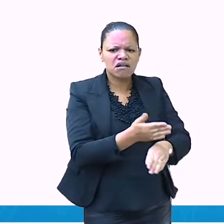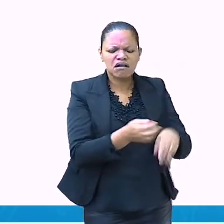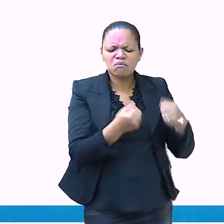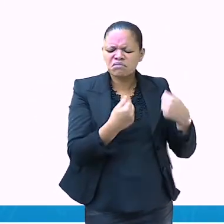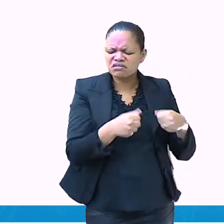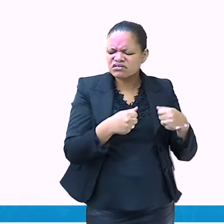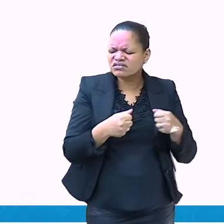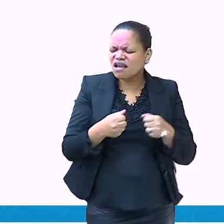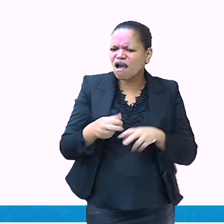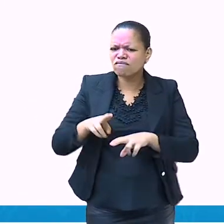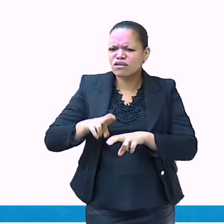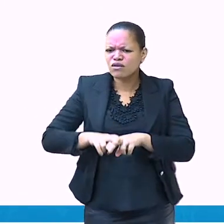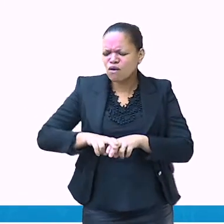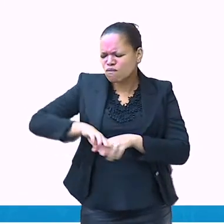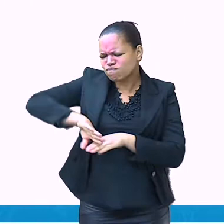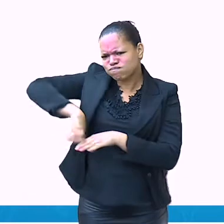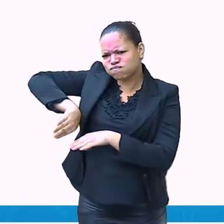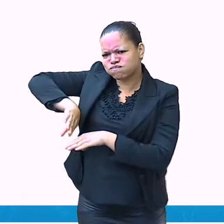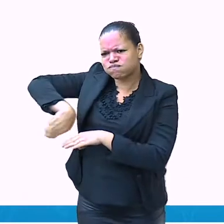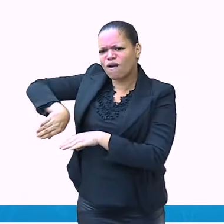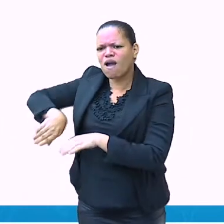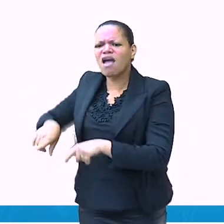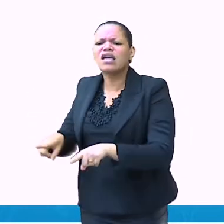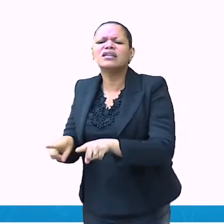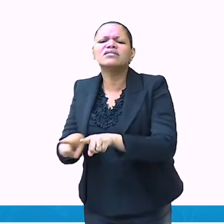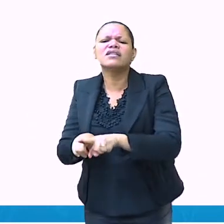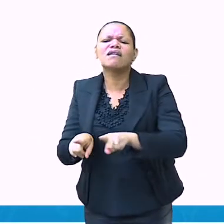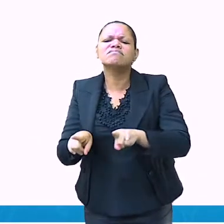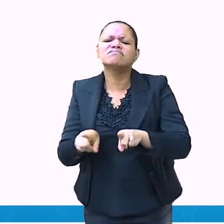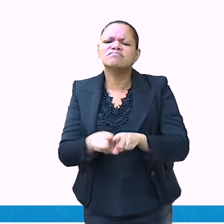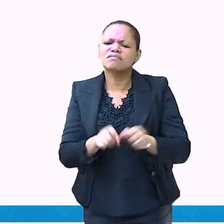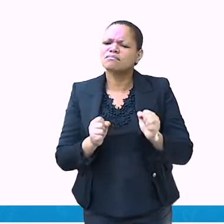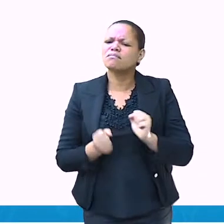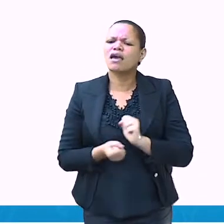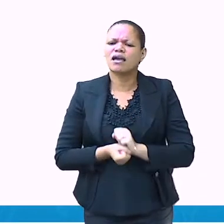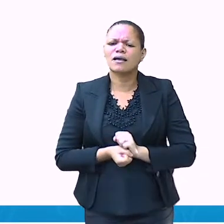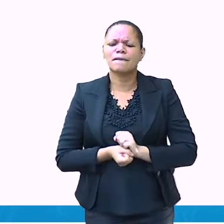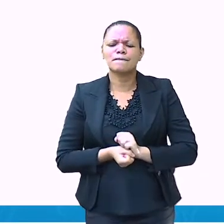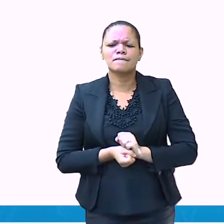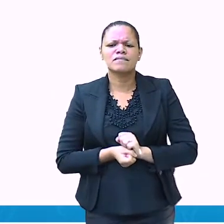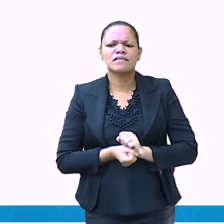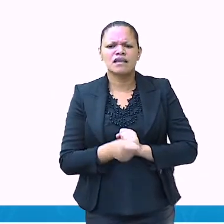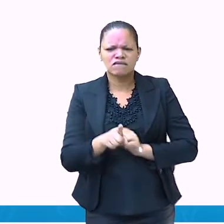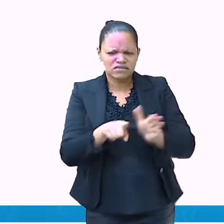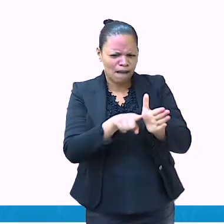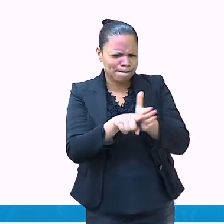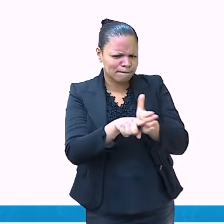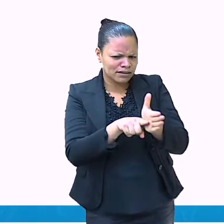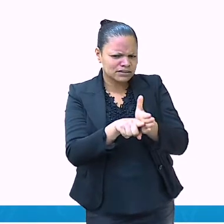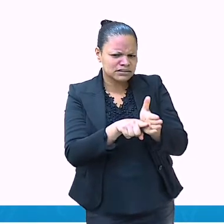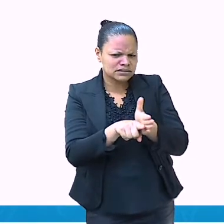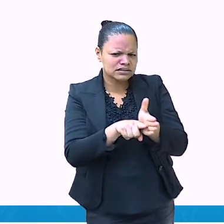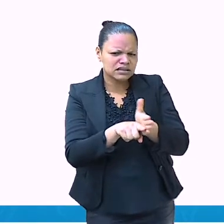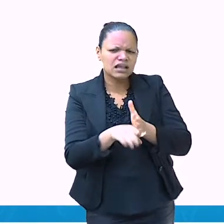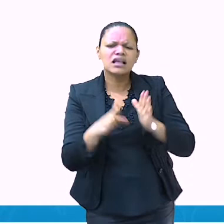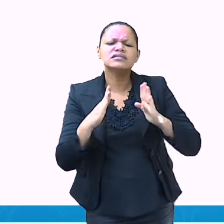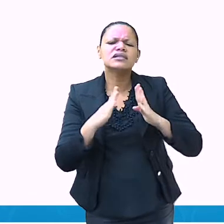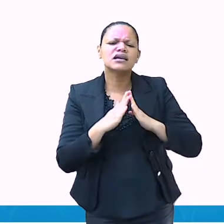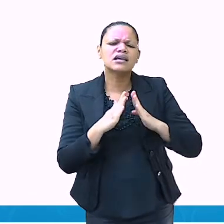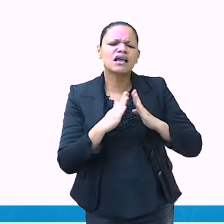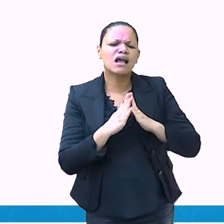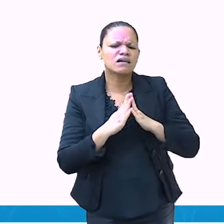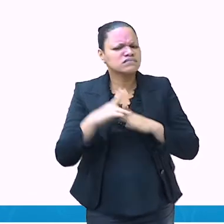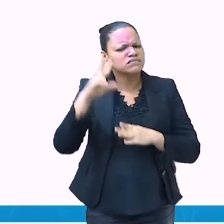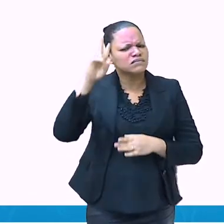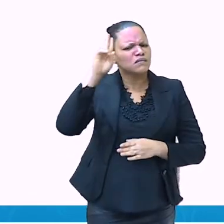curioso? Google it. Vá lá no Google e busque mais sobre essa história, ok? Então,